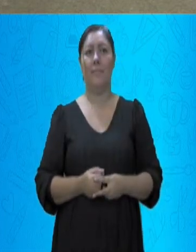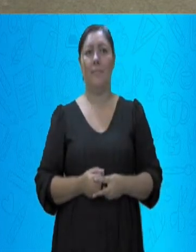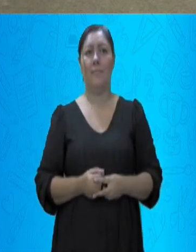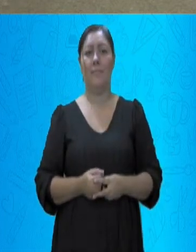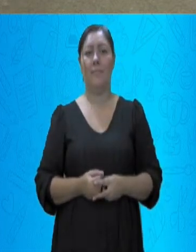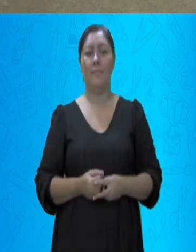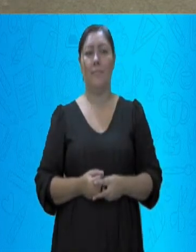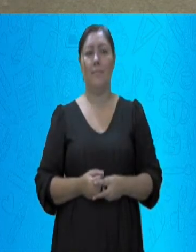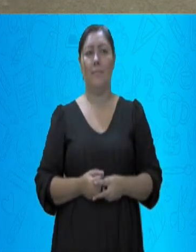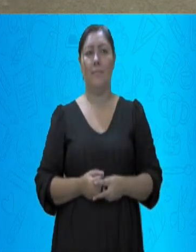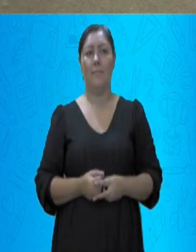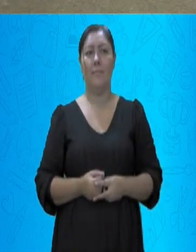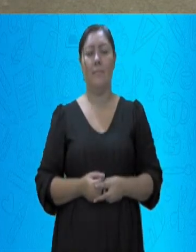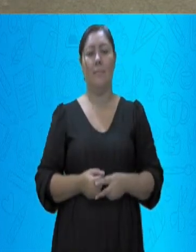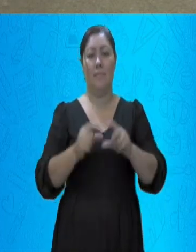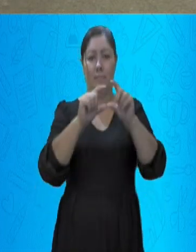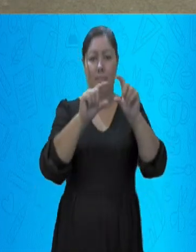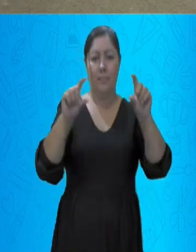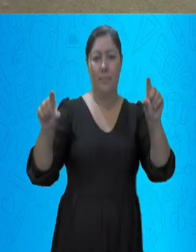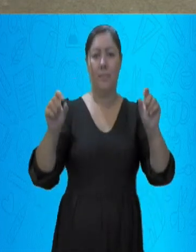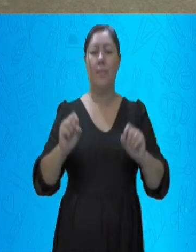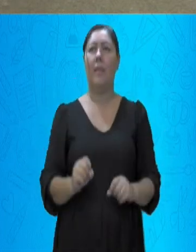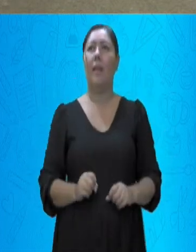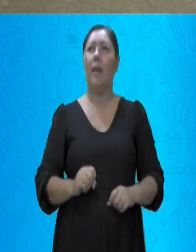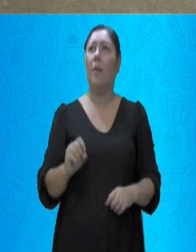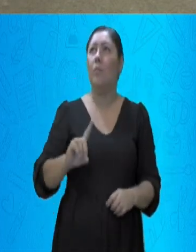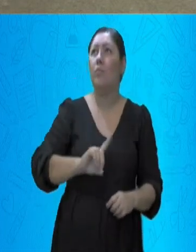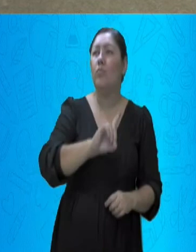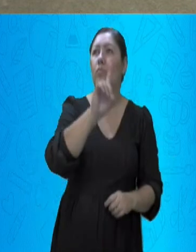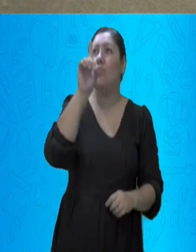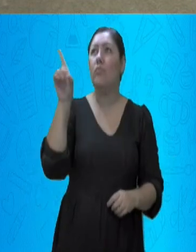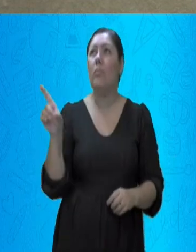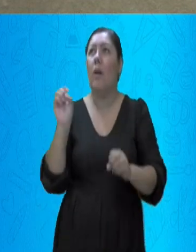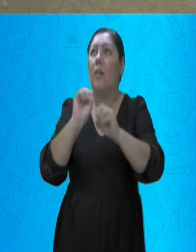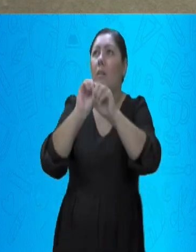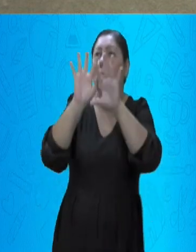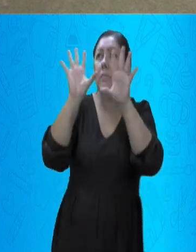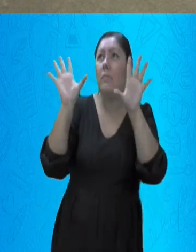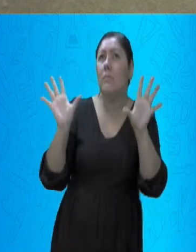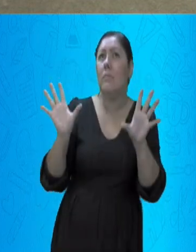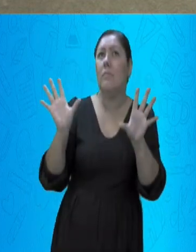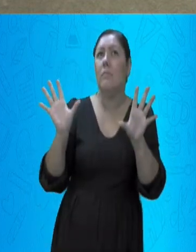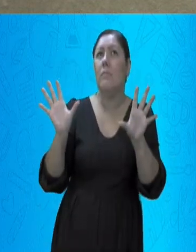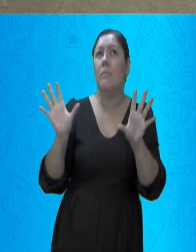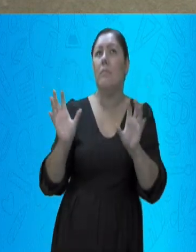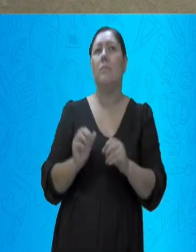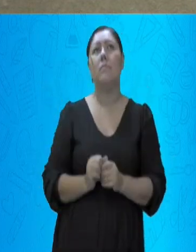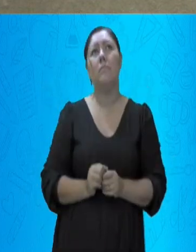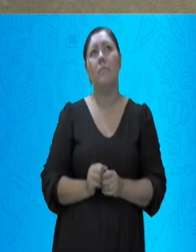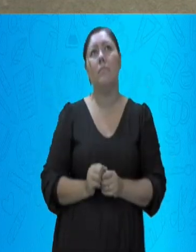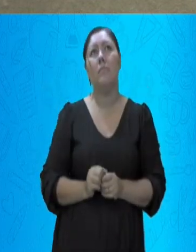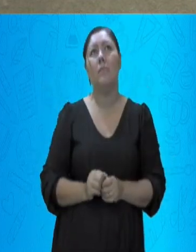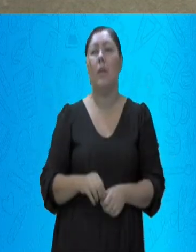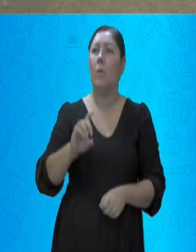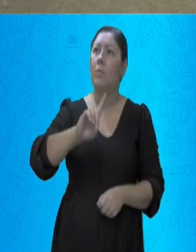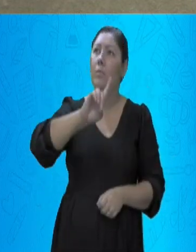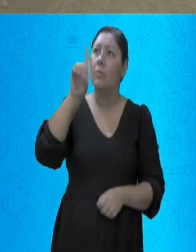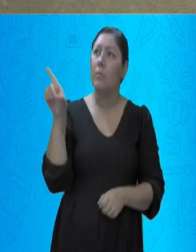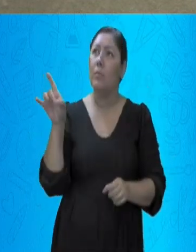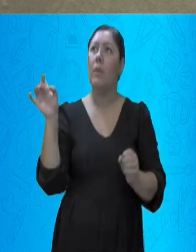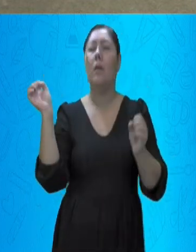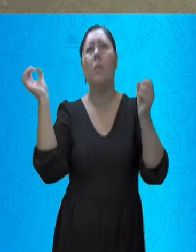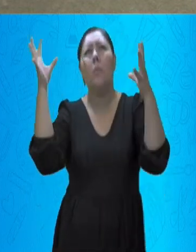o contrário. Então, o dia está claro e o dia está escuro. Elas têm o mesmo contexto?